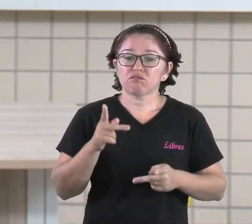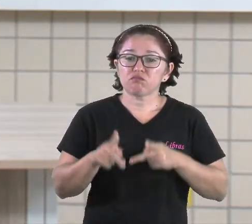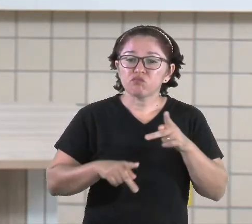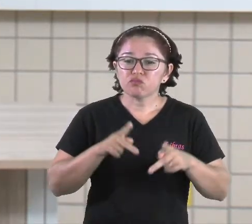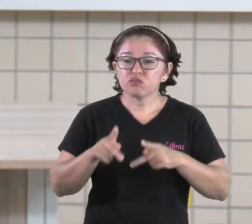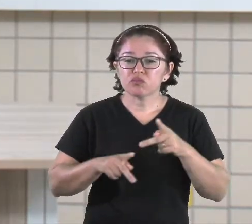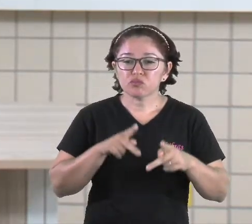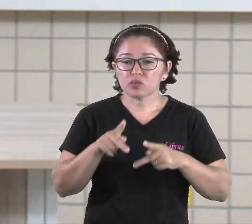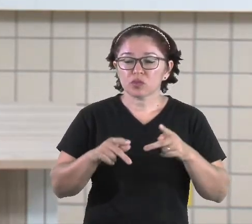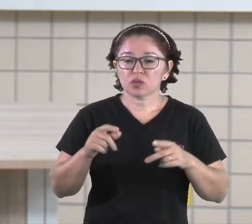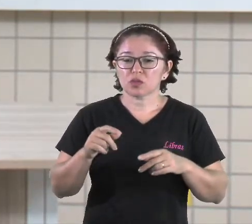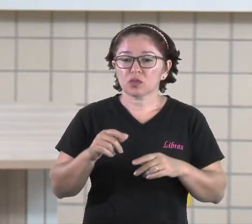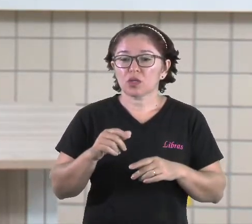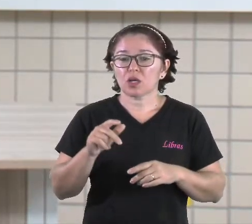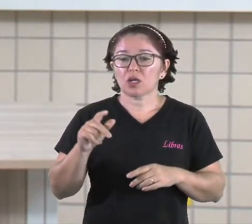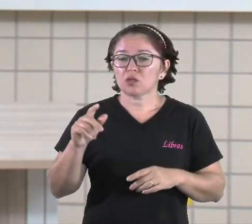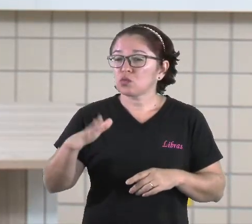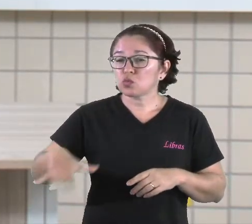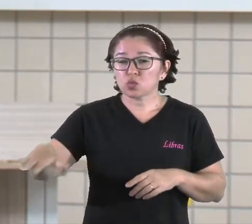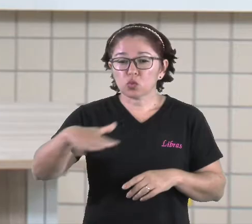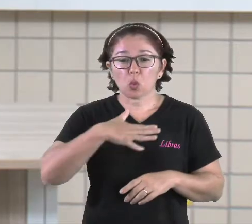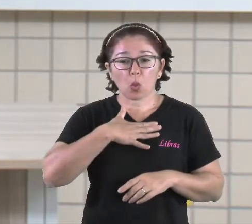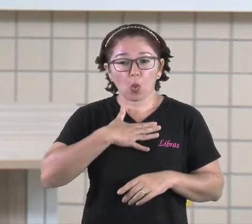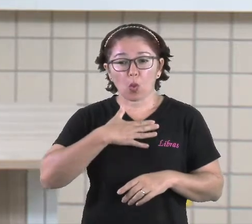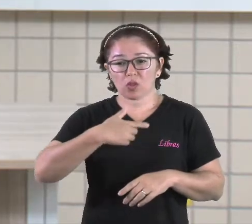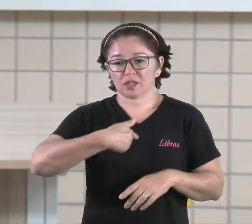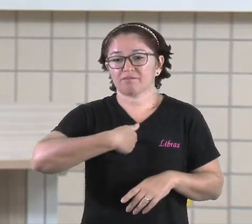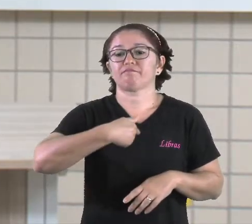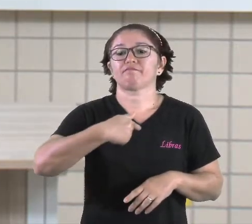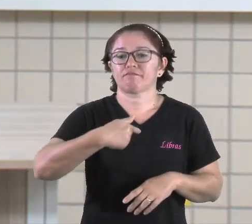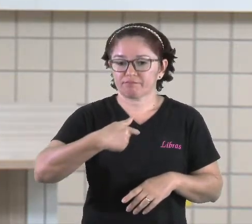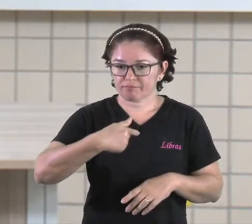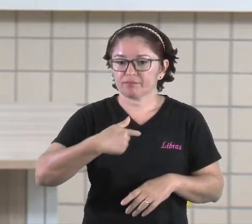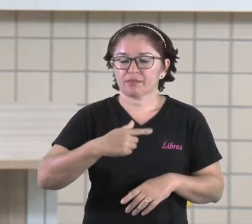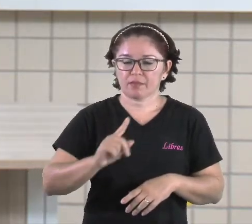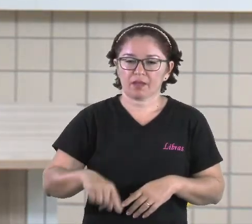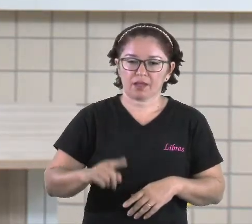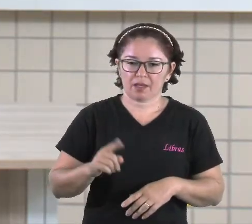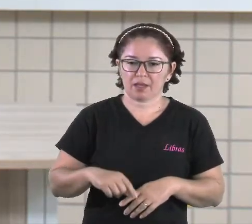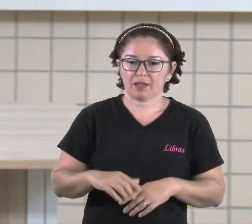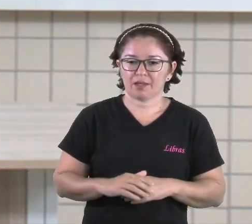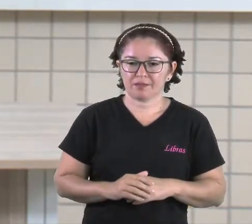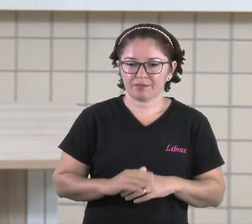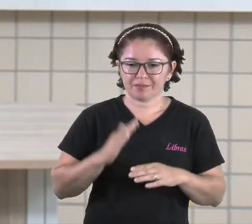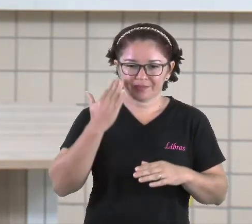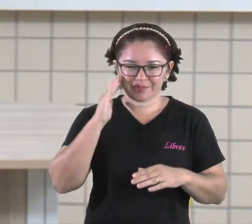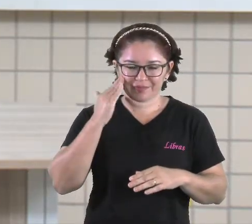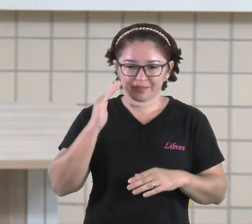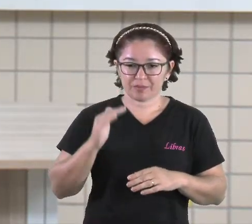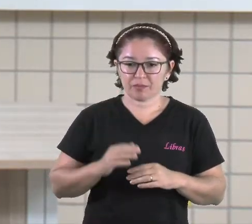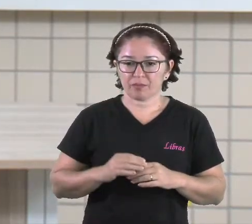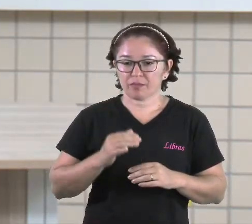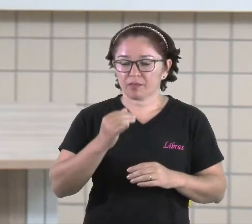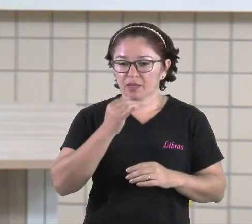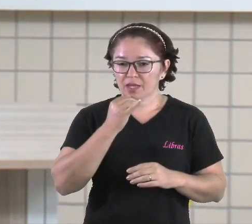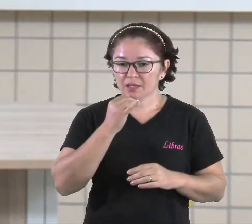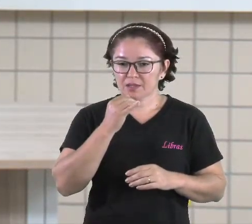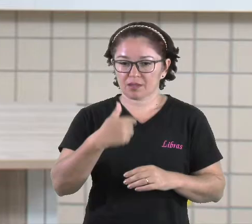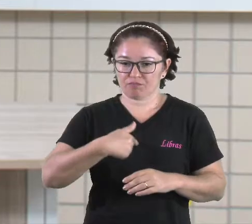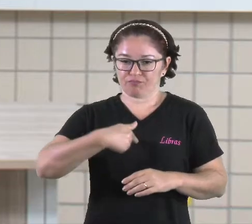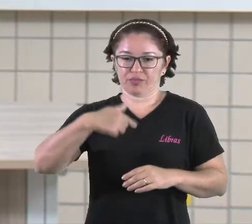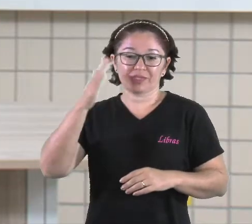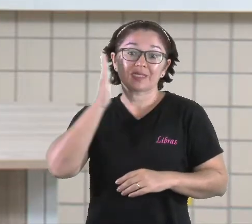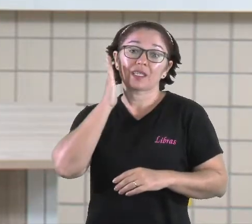populismo? Getúlio Vargas utiliza de sua imagem para obter sempre